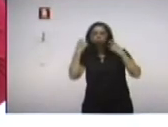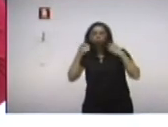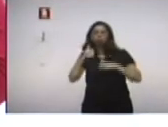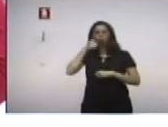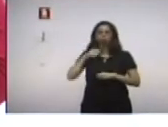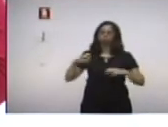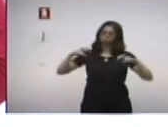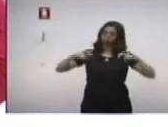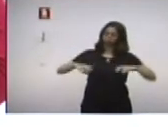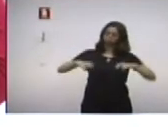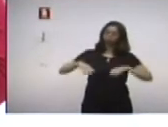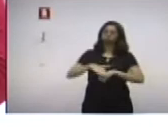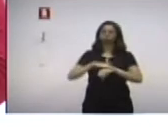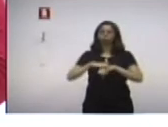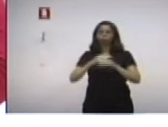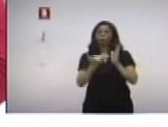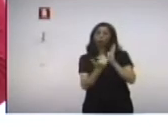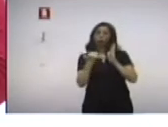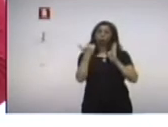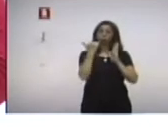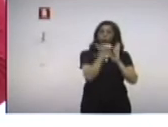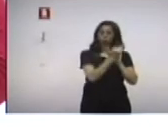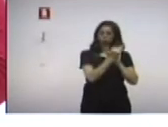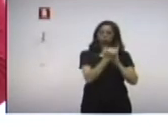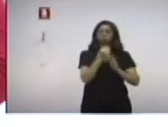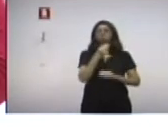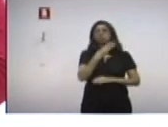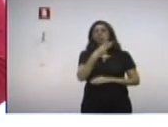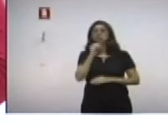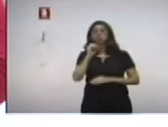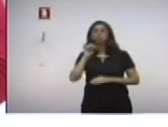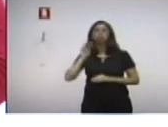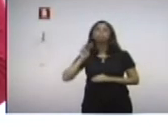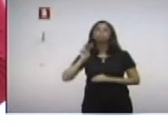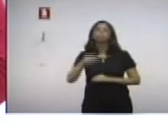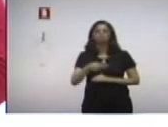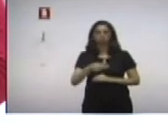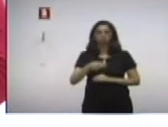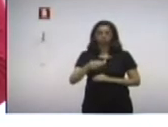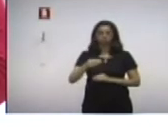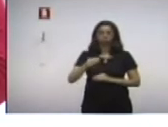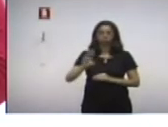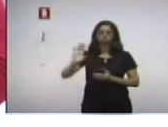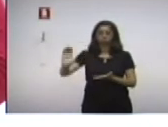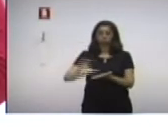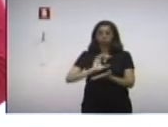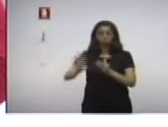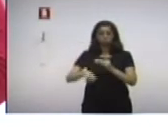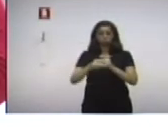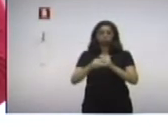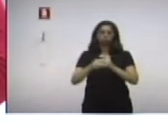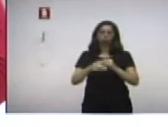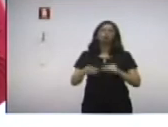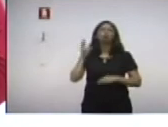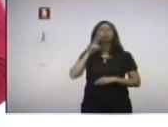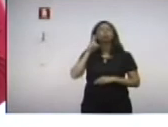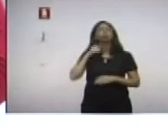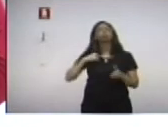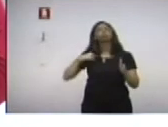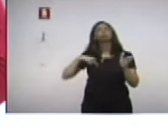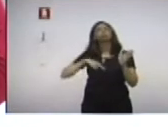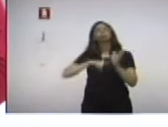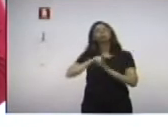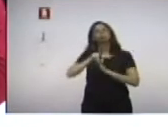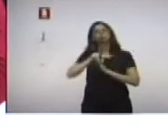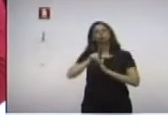orçamento ter aumentado em mais de 300 milhões em arrecadação e me lembro inclusive de ter